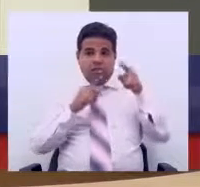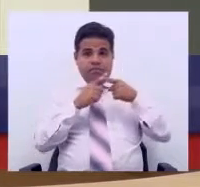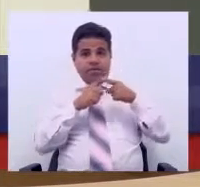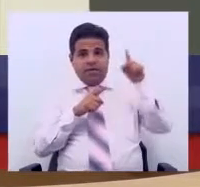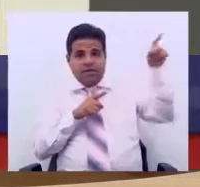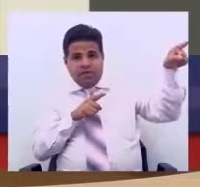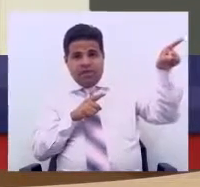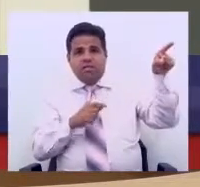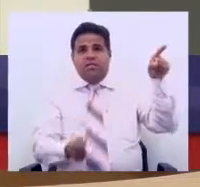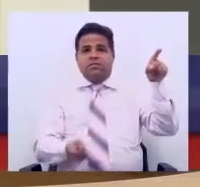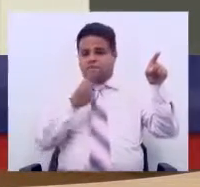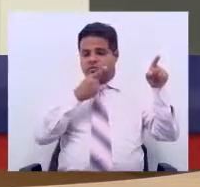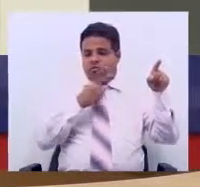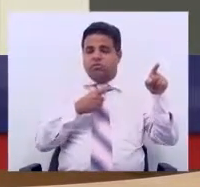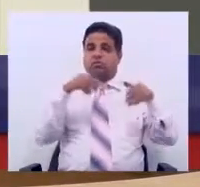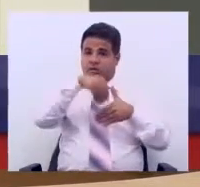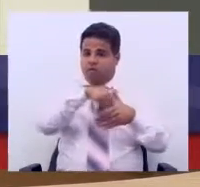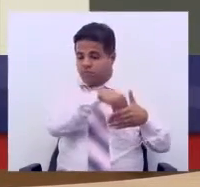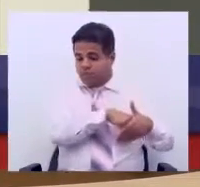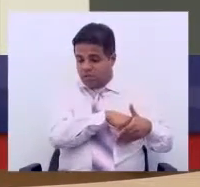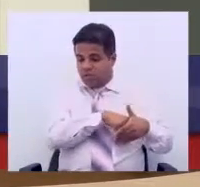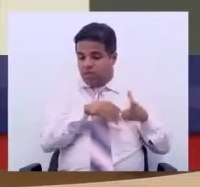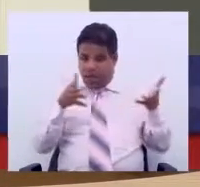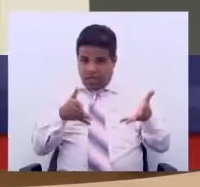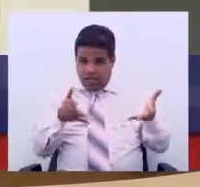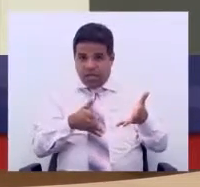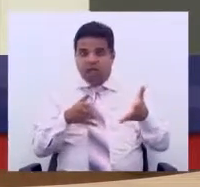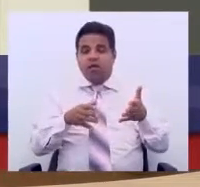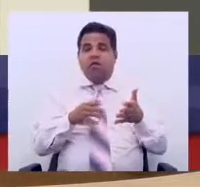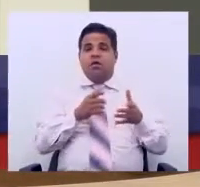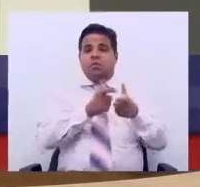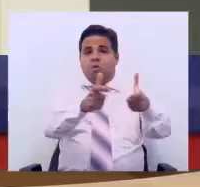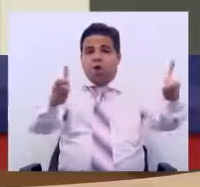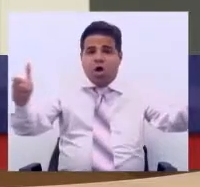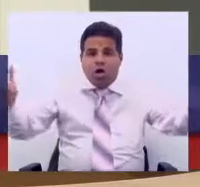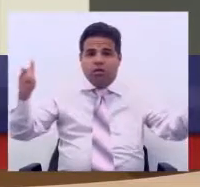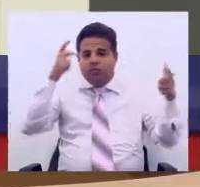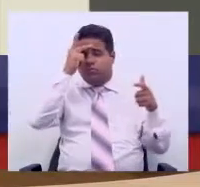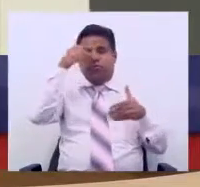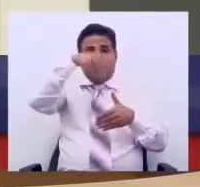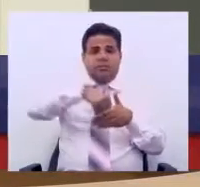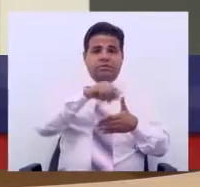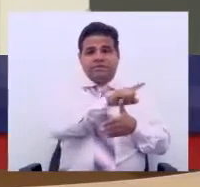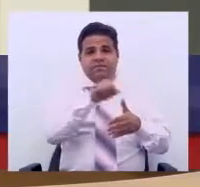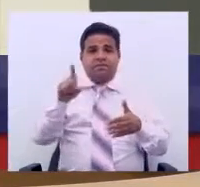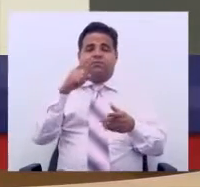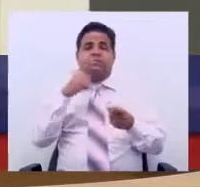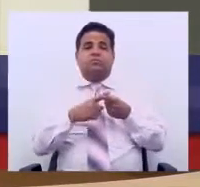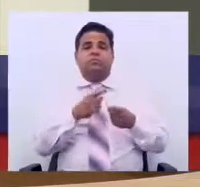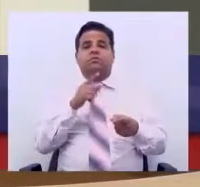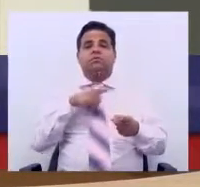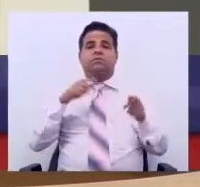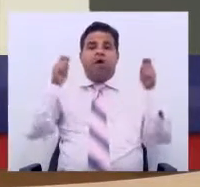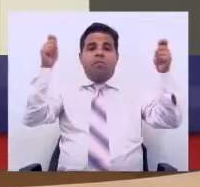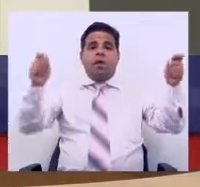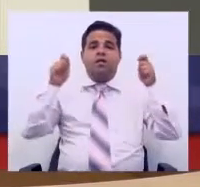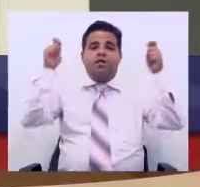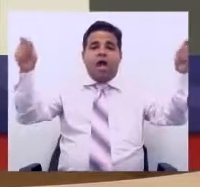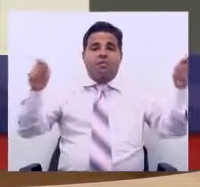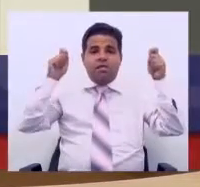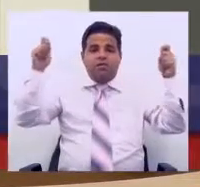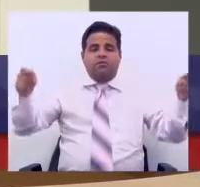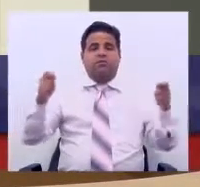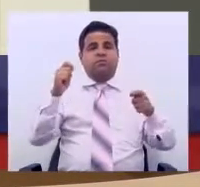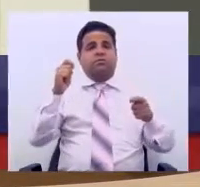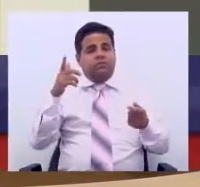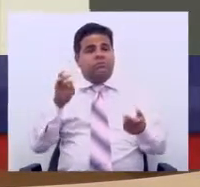meio constrangedor nós estarmos votando sim e uma boa parte votando não, porque houve a manifestação